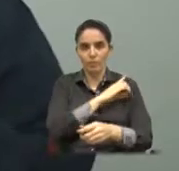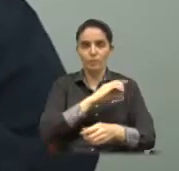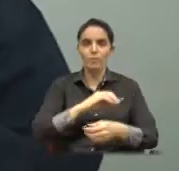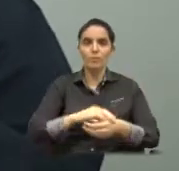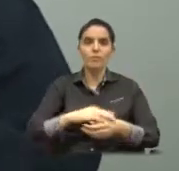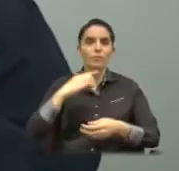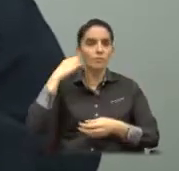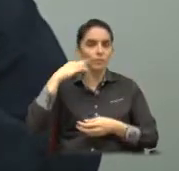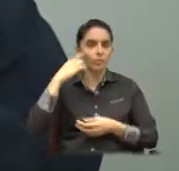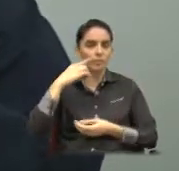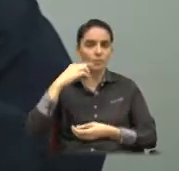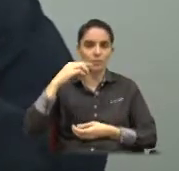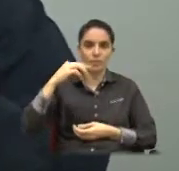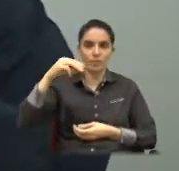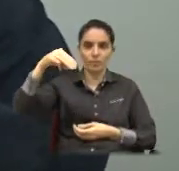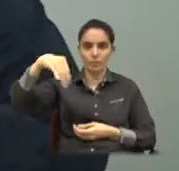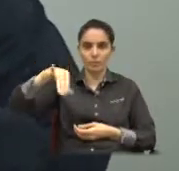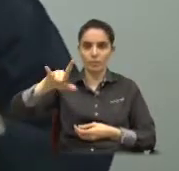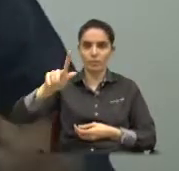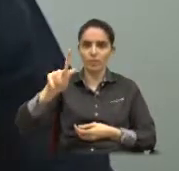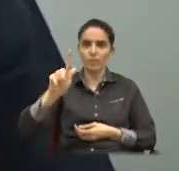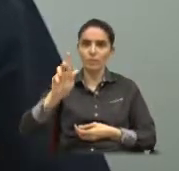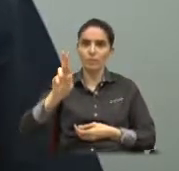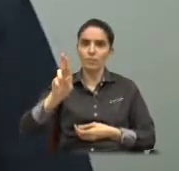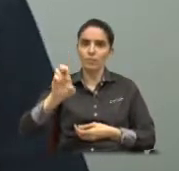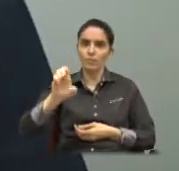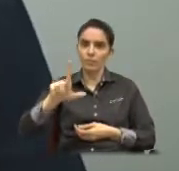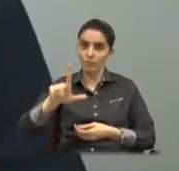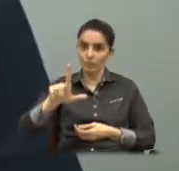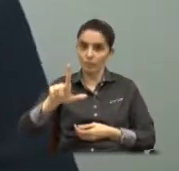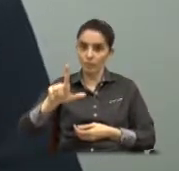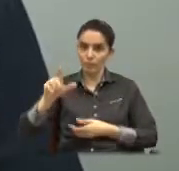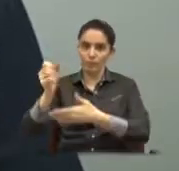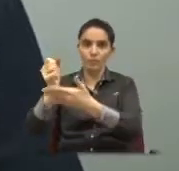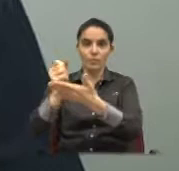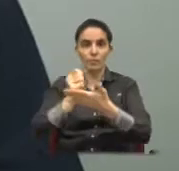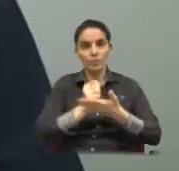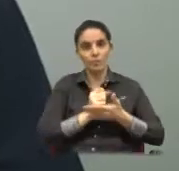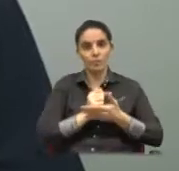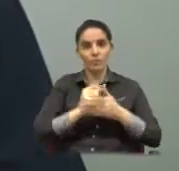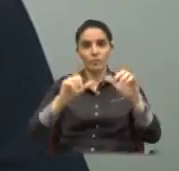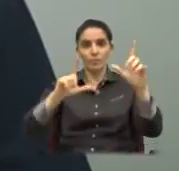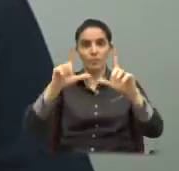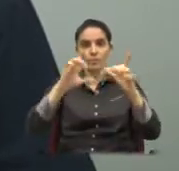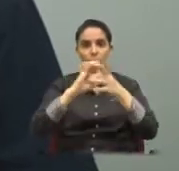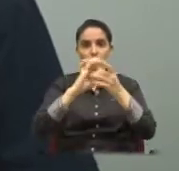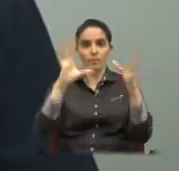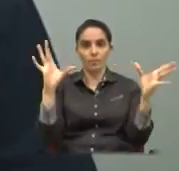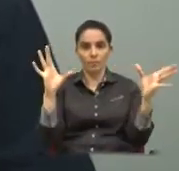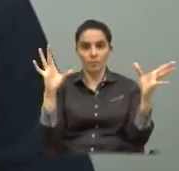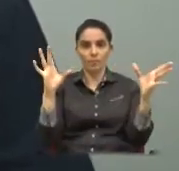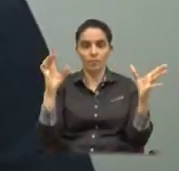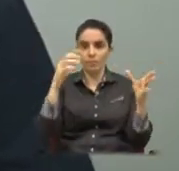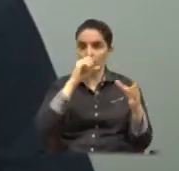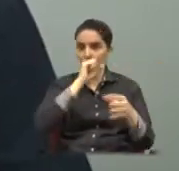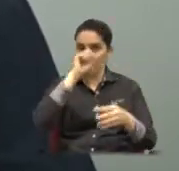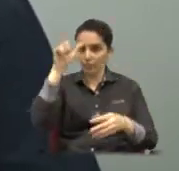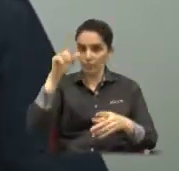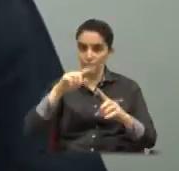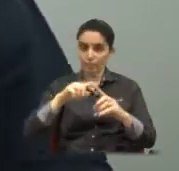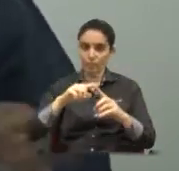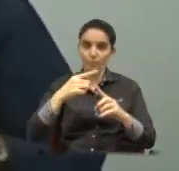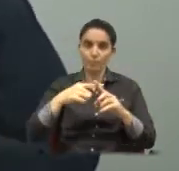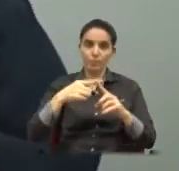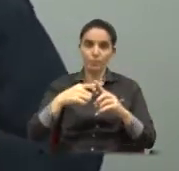das Telecomunicações. Estamos tentando trazer o sinal aberto para Limeira, que o sinal, infelizmente, vem até